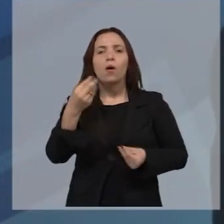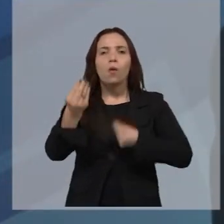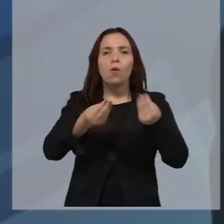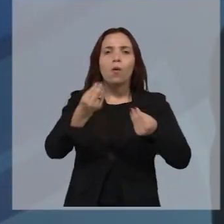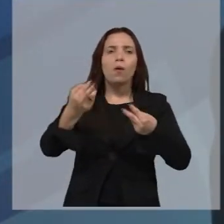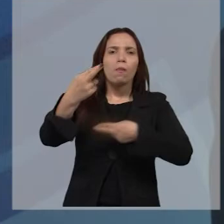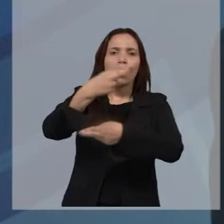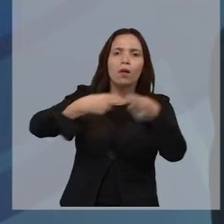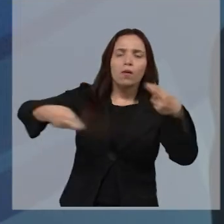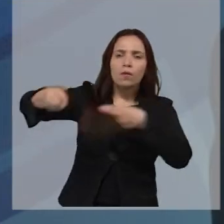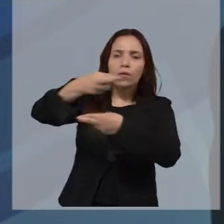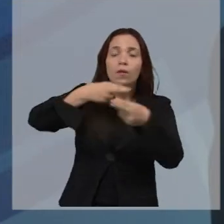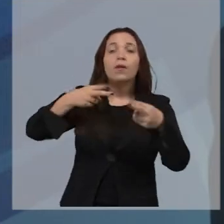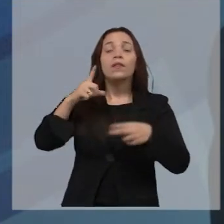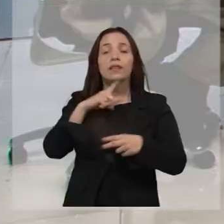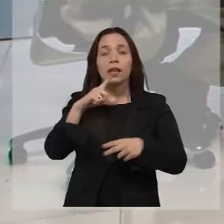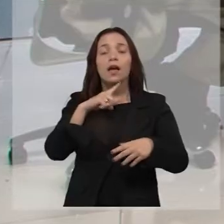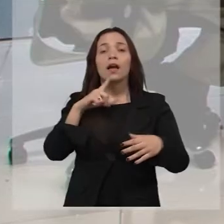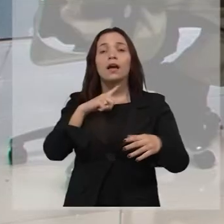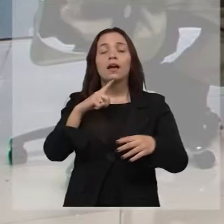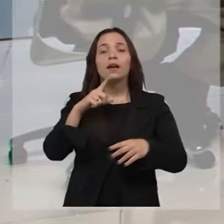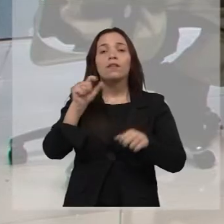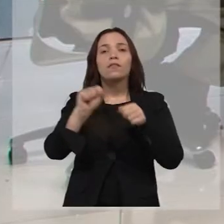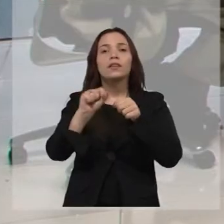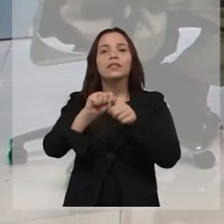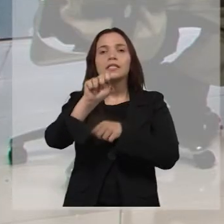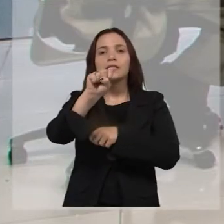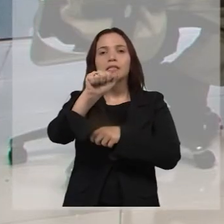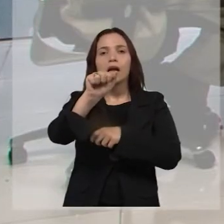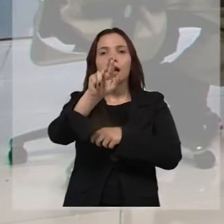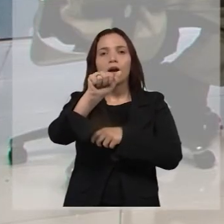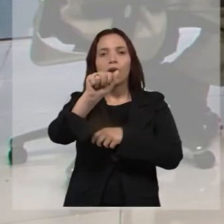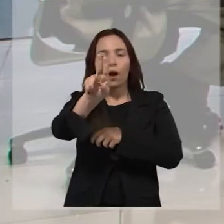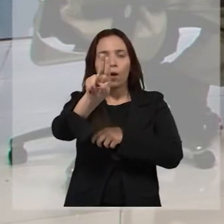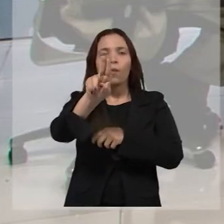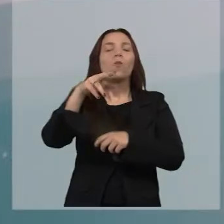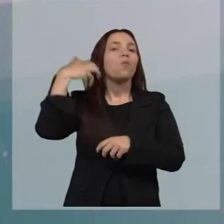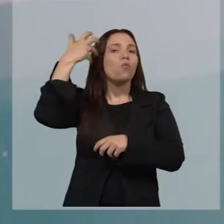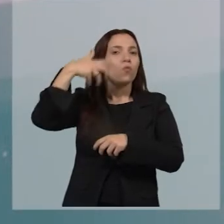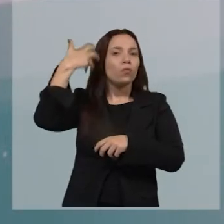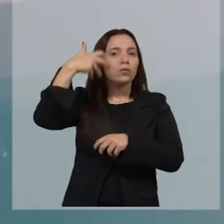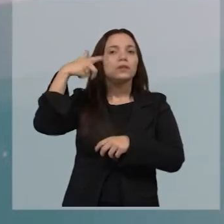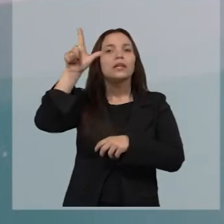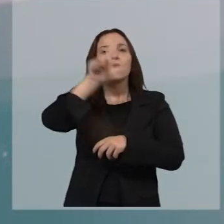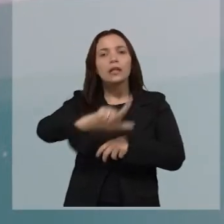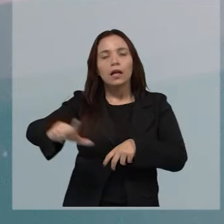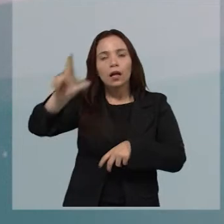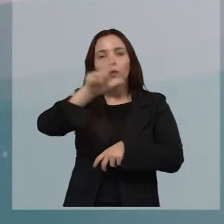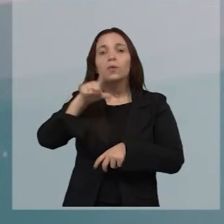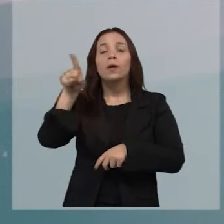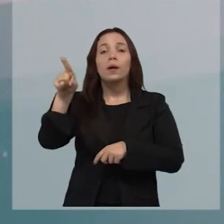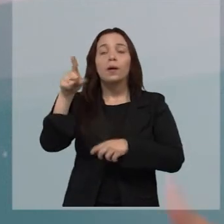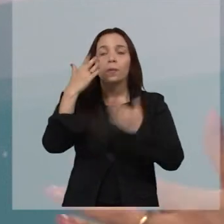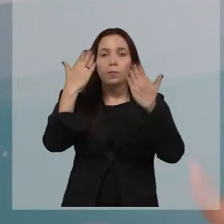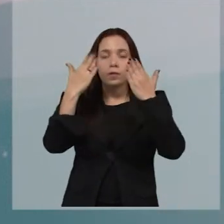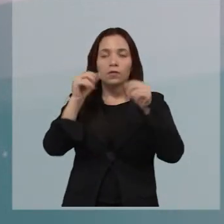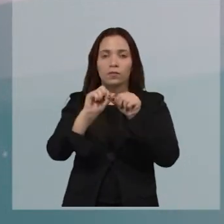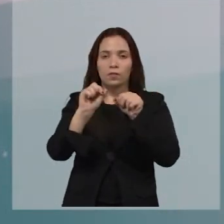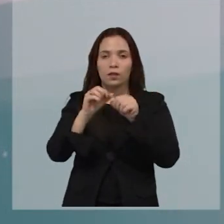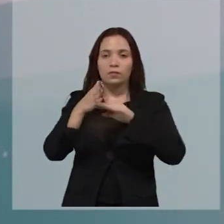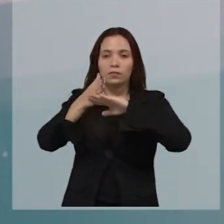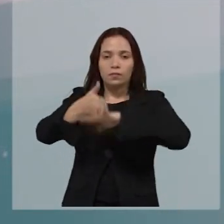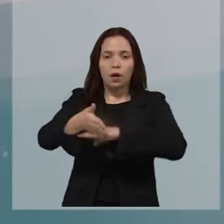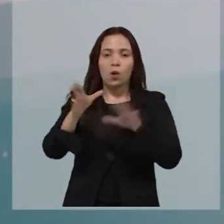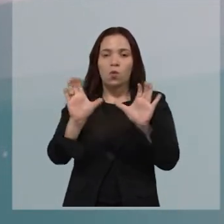né? uma das atividades que a gente tem lá é o sarau de música, literatura, né? Então a nossa psicóloga a cada 15 dias reúne